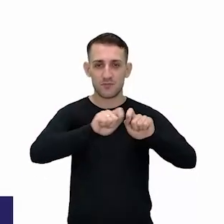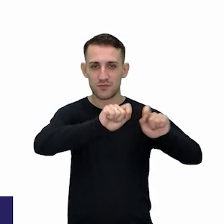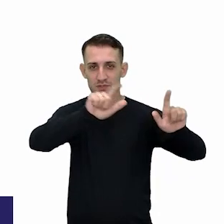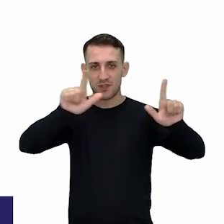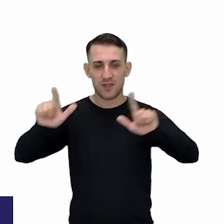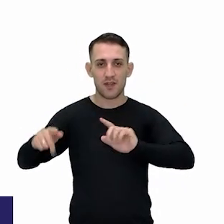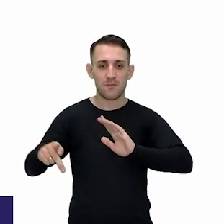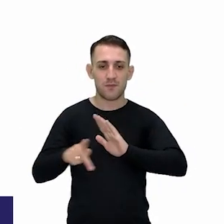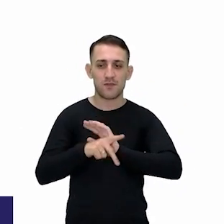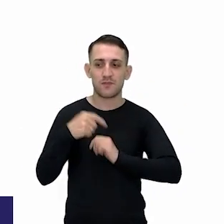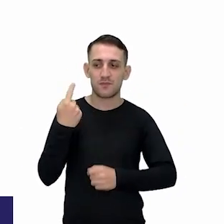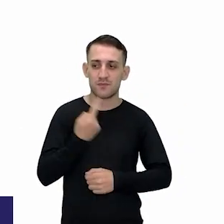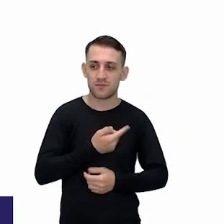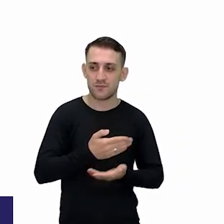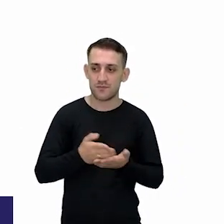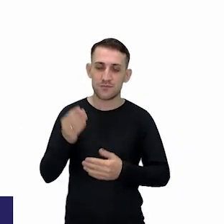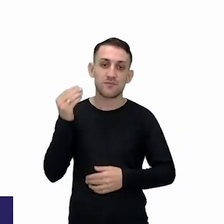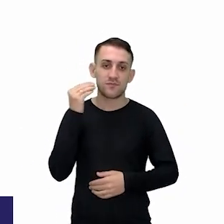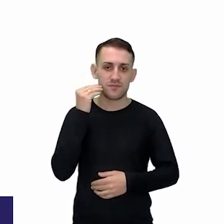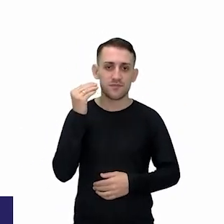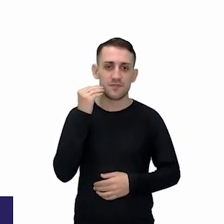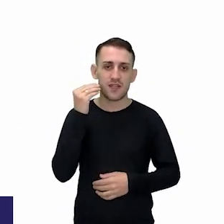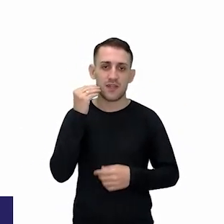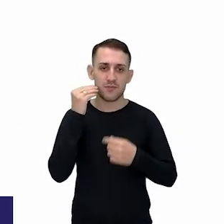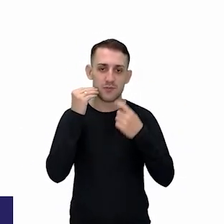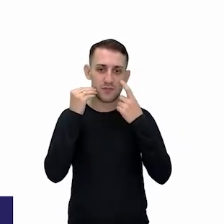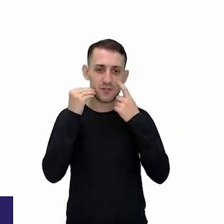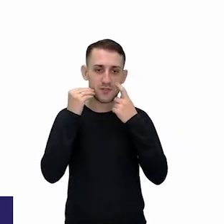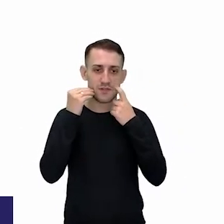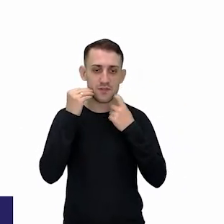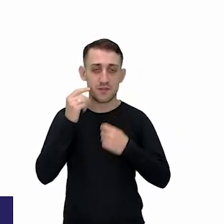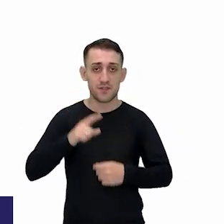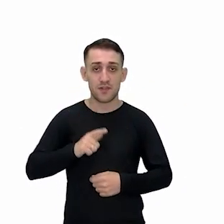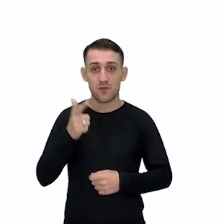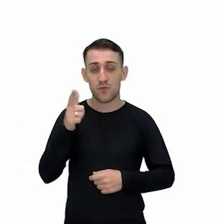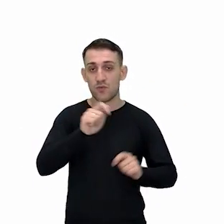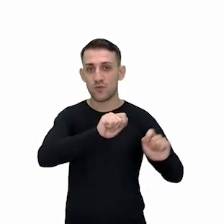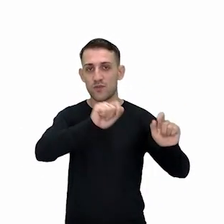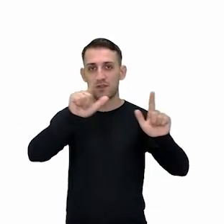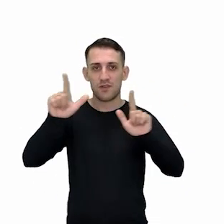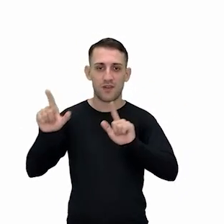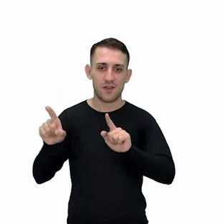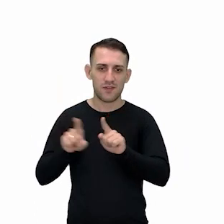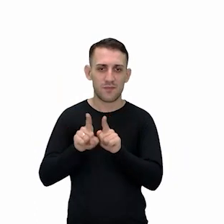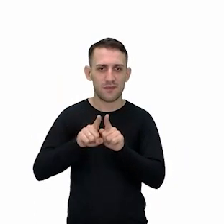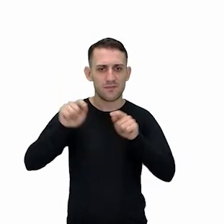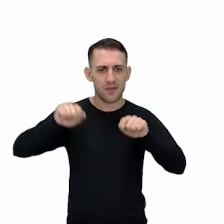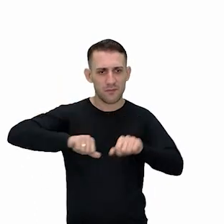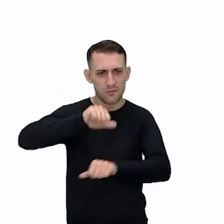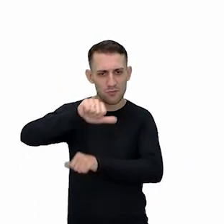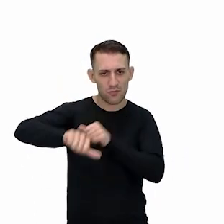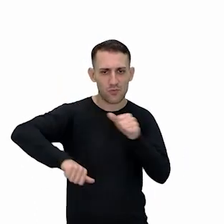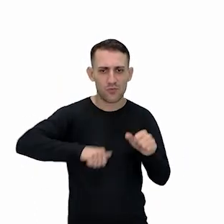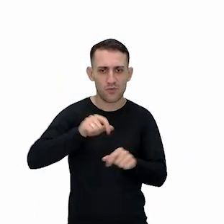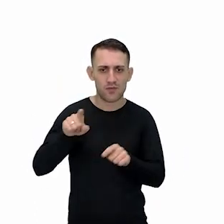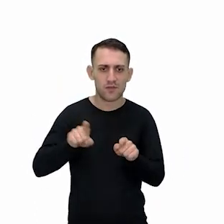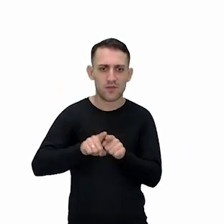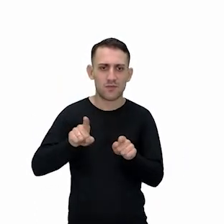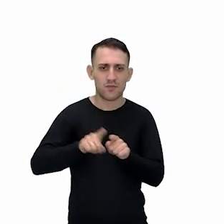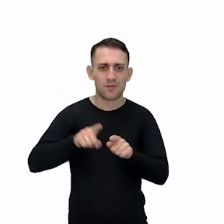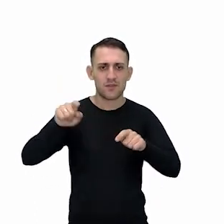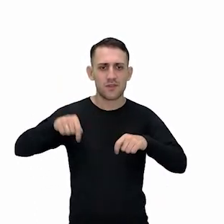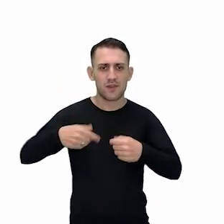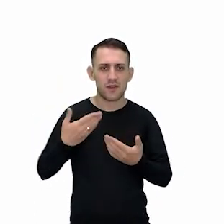inicial, experimentos de ciências, por favor. O outro, pode trocar. Então, as